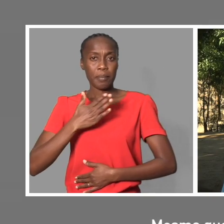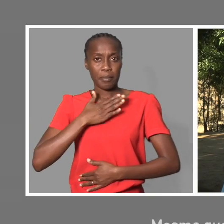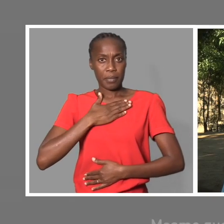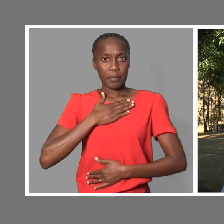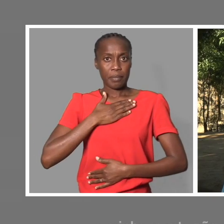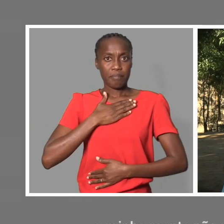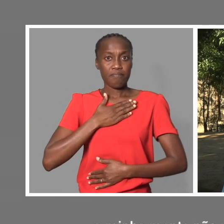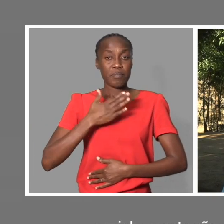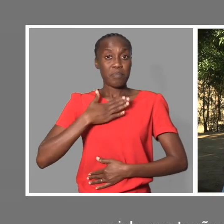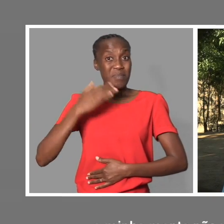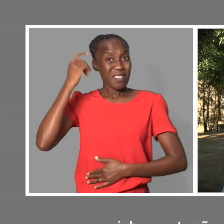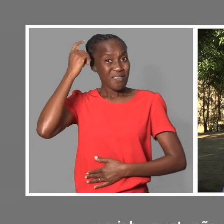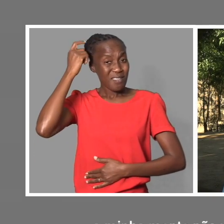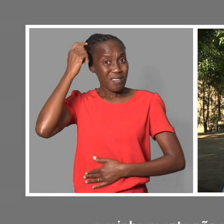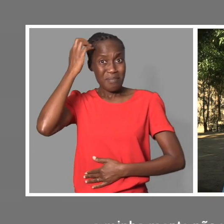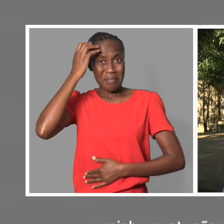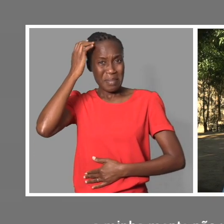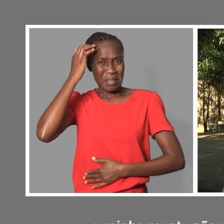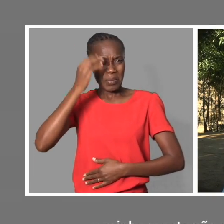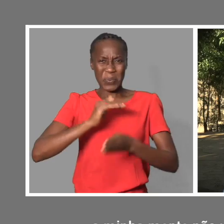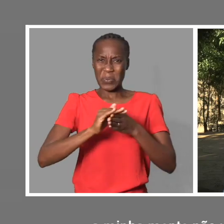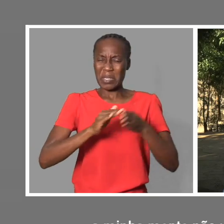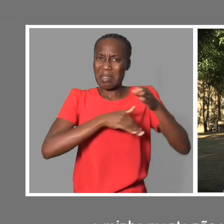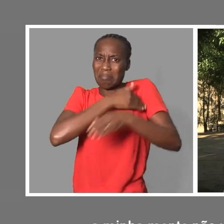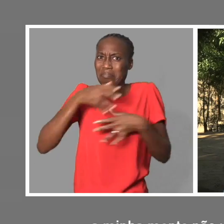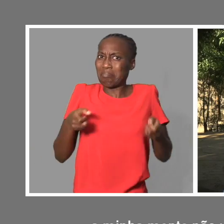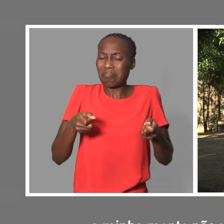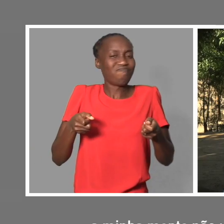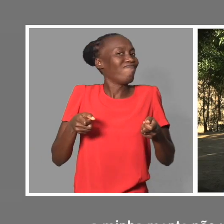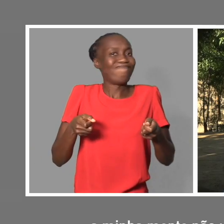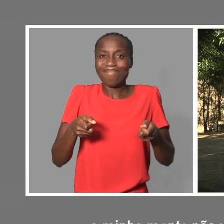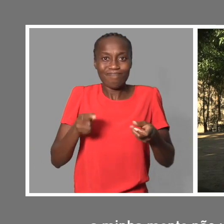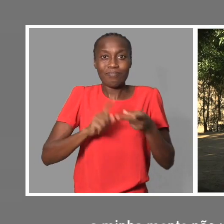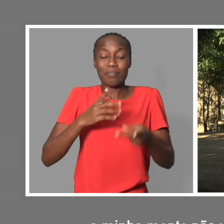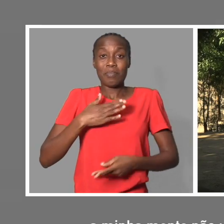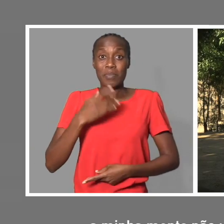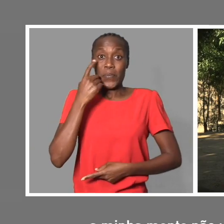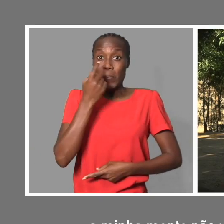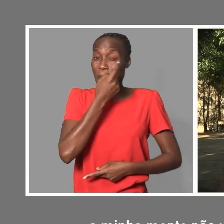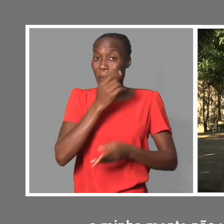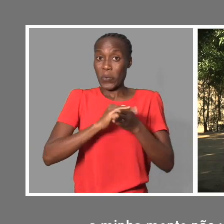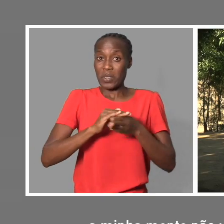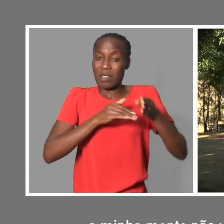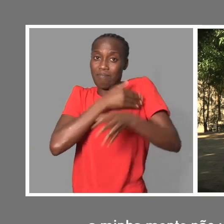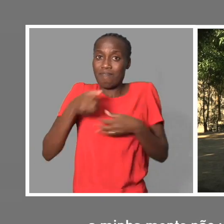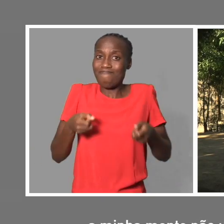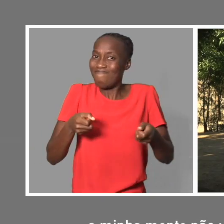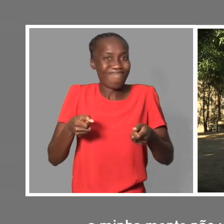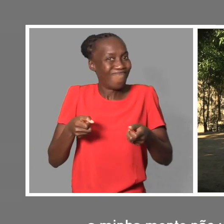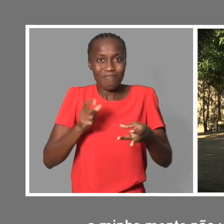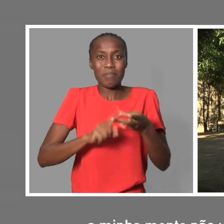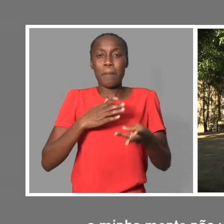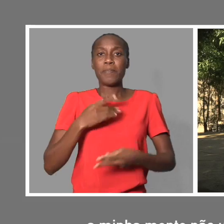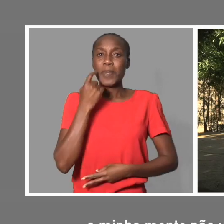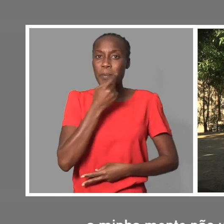para mim. A minha mente não usa canadianas. A minha vista não usa